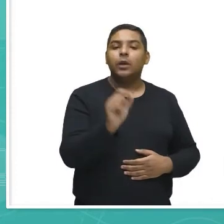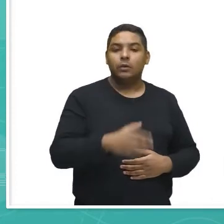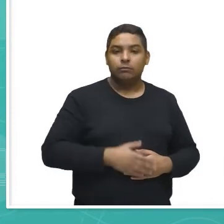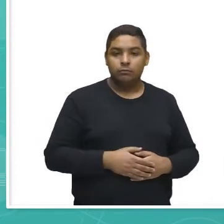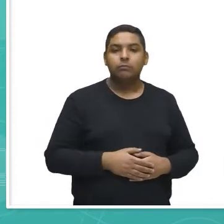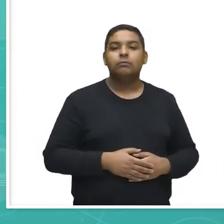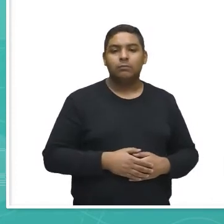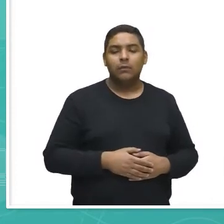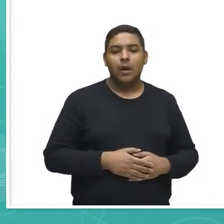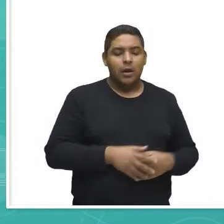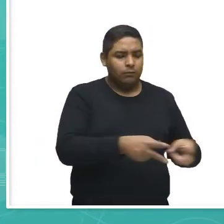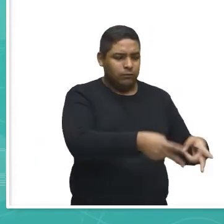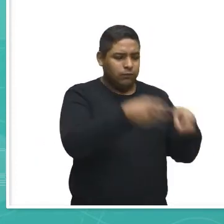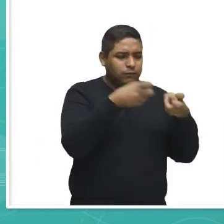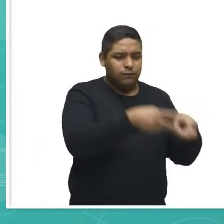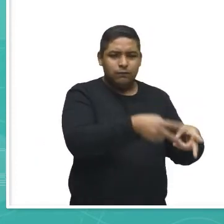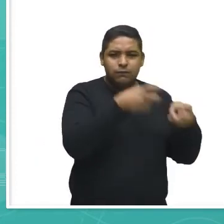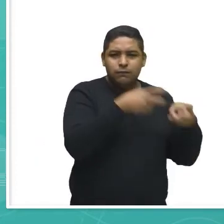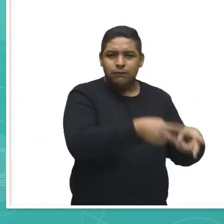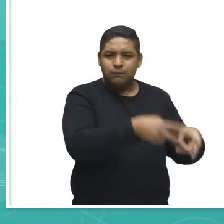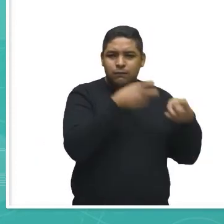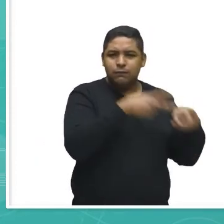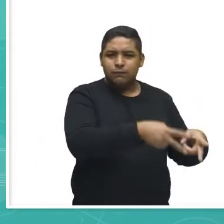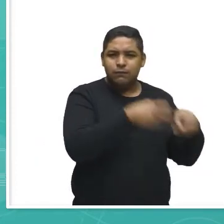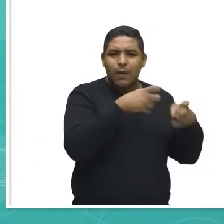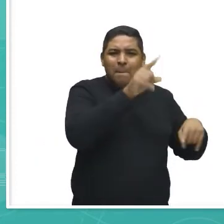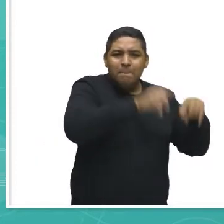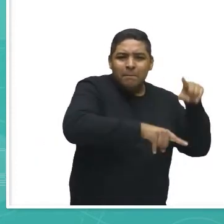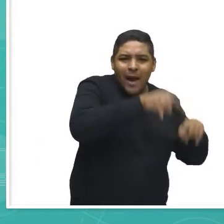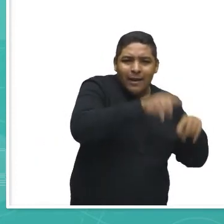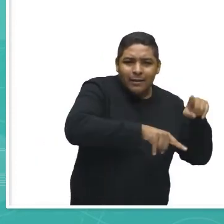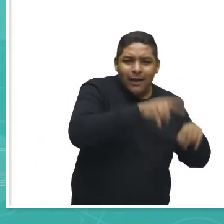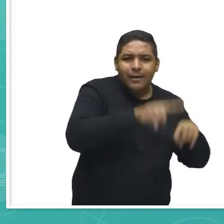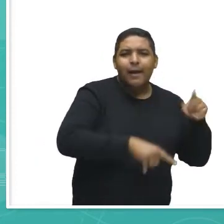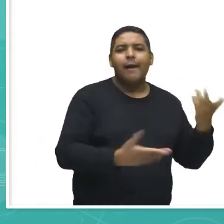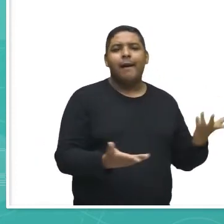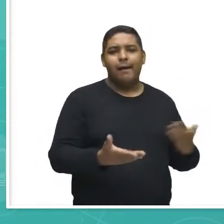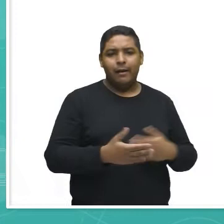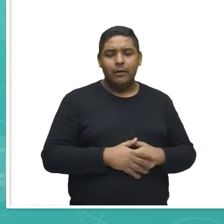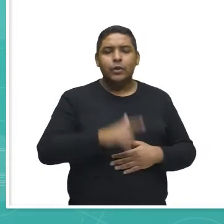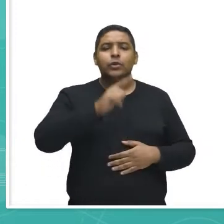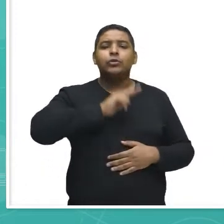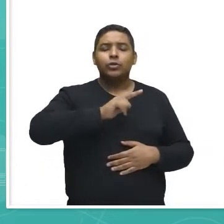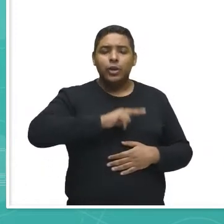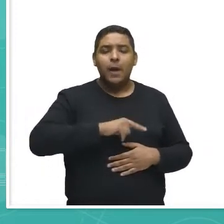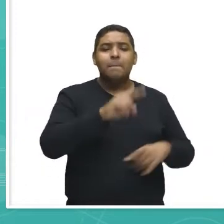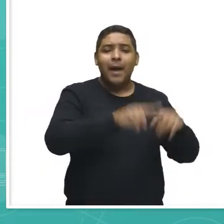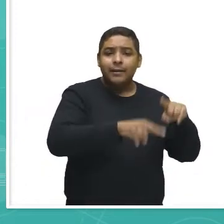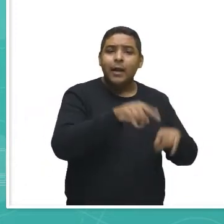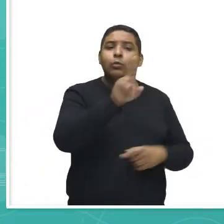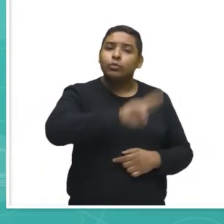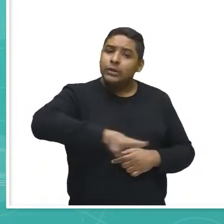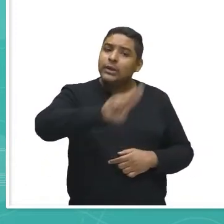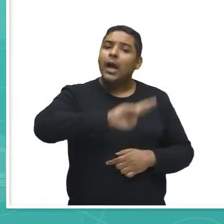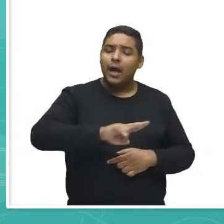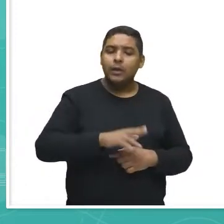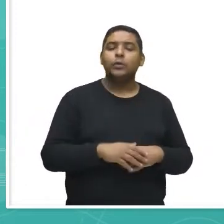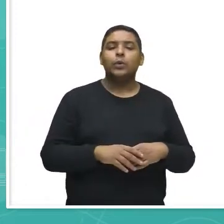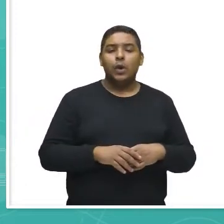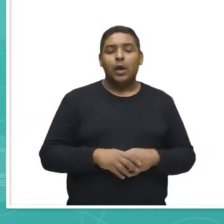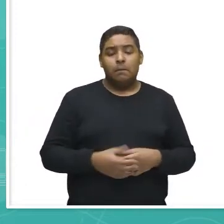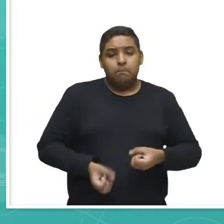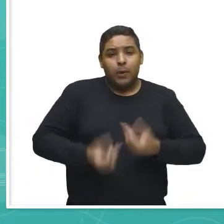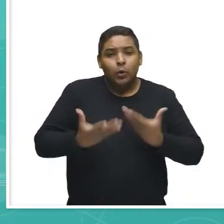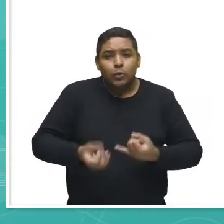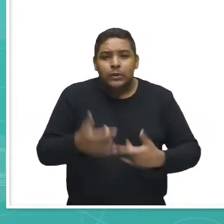aí o Brasil na época, que era uma colônia, também consumia aí os bens produzidos nas metrópoles, né? Além